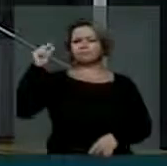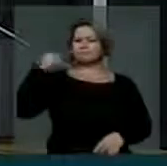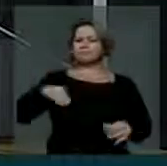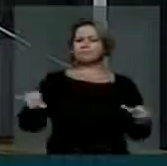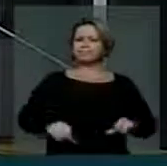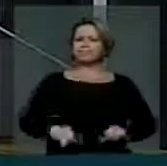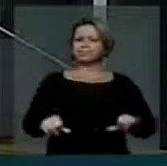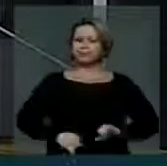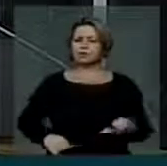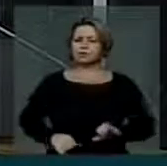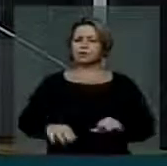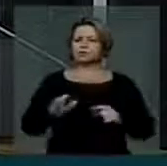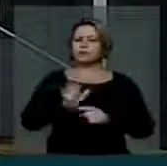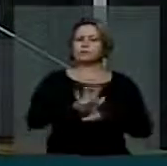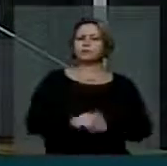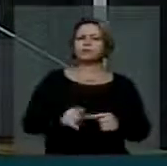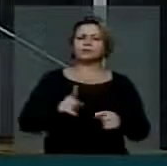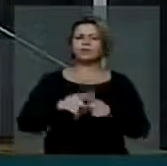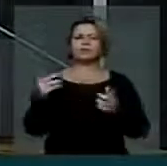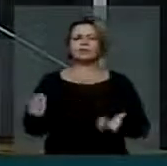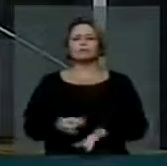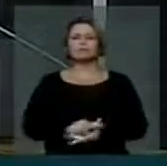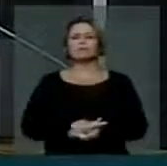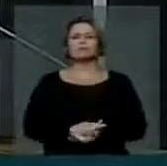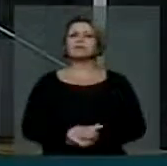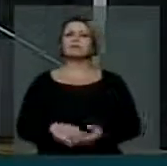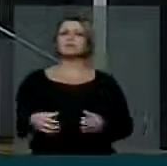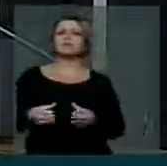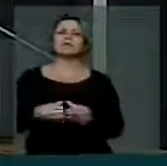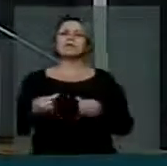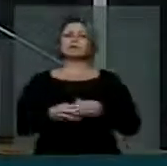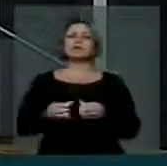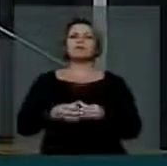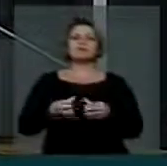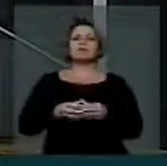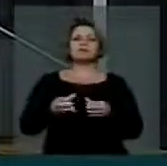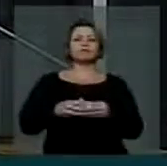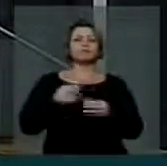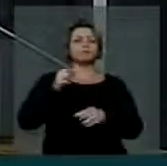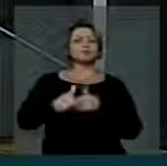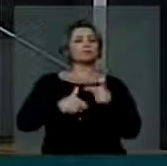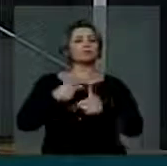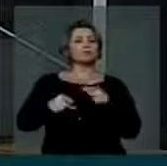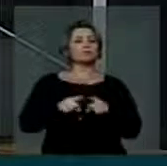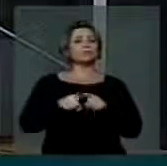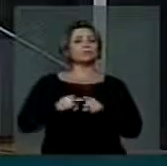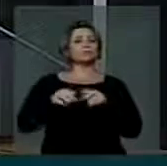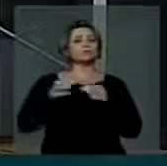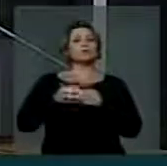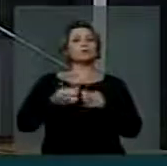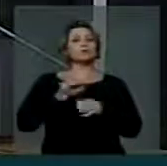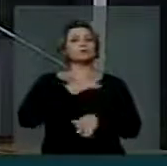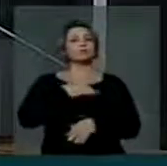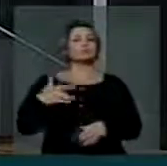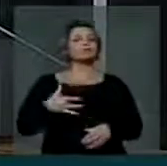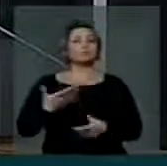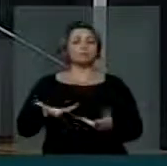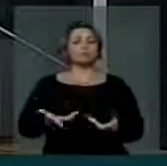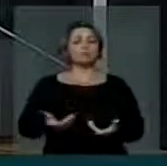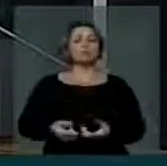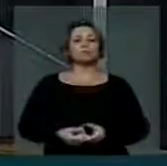que evidentemente levaram à acumulação de grandes demandas também na área da saúde.